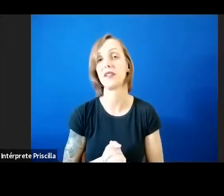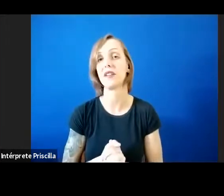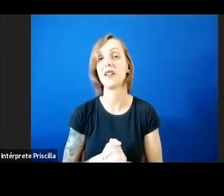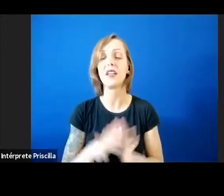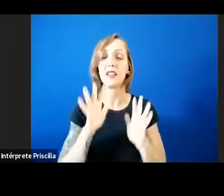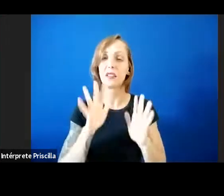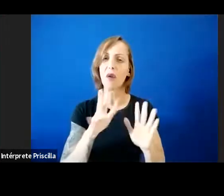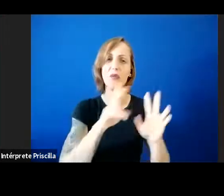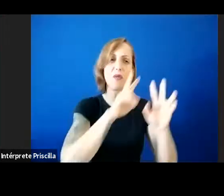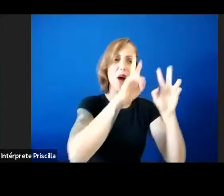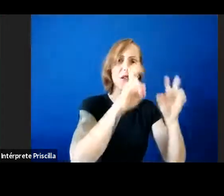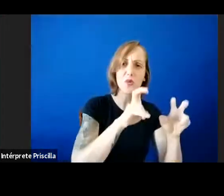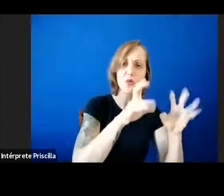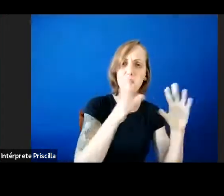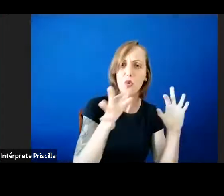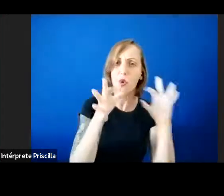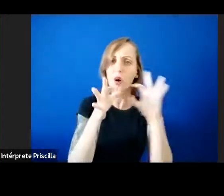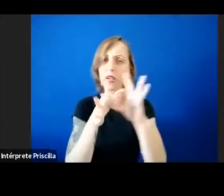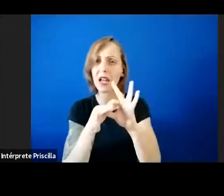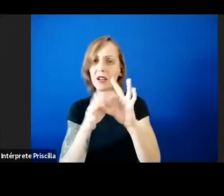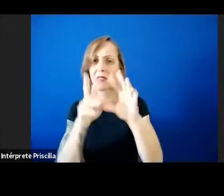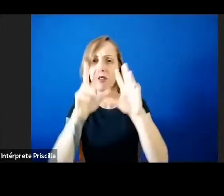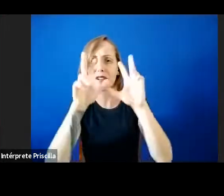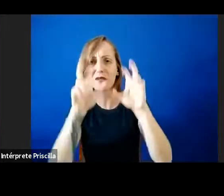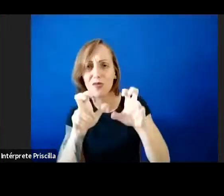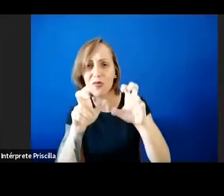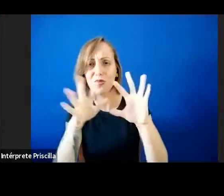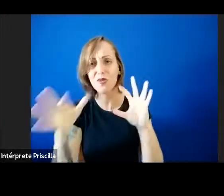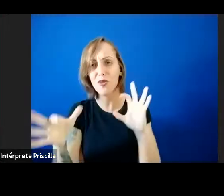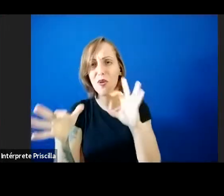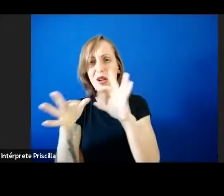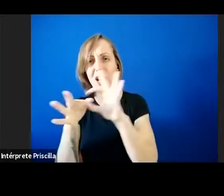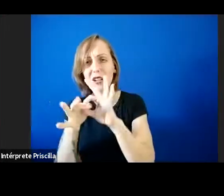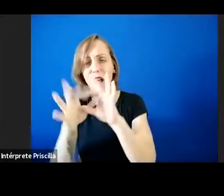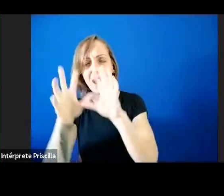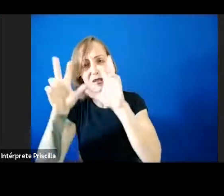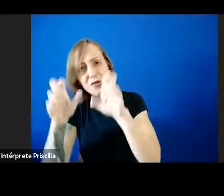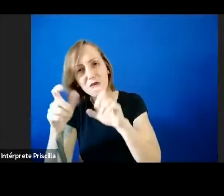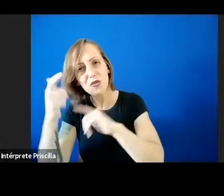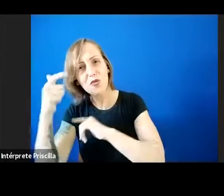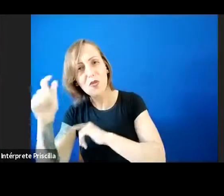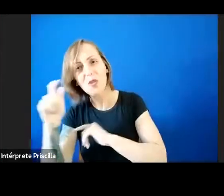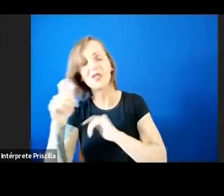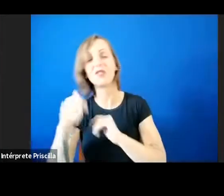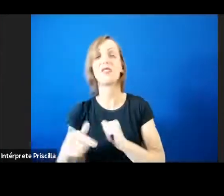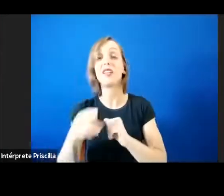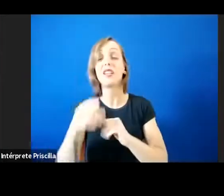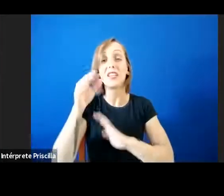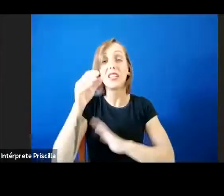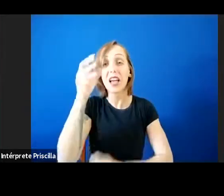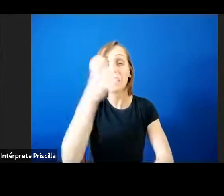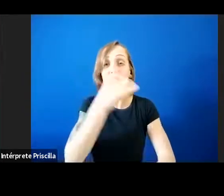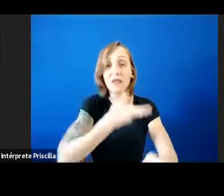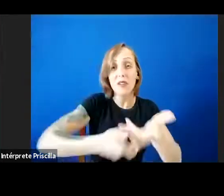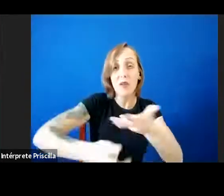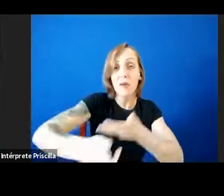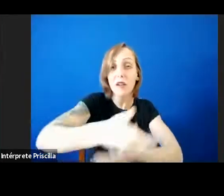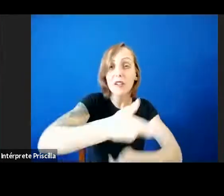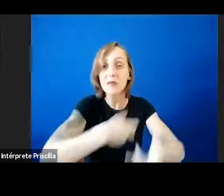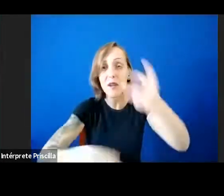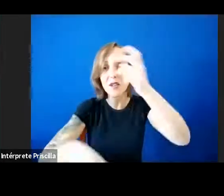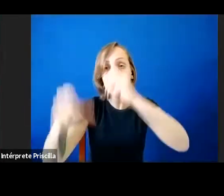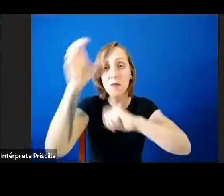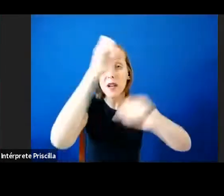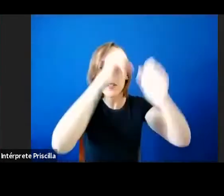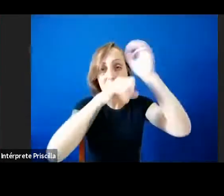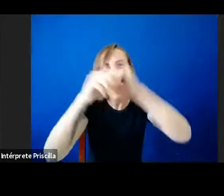que acaba fazendo uma grande teia de estudo, de conhecimento, de trocas, onde não é possível